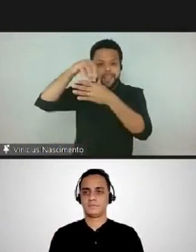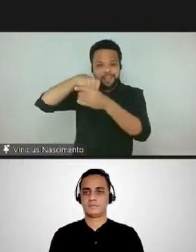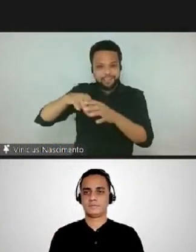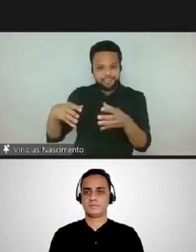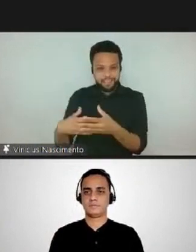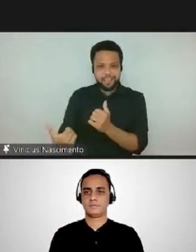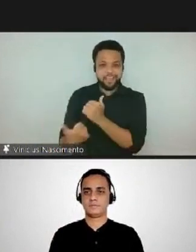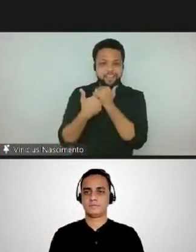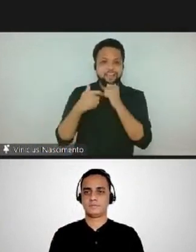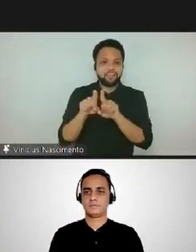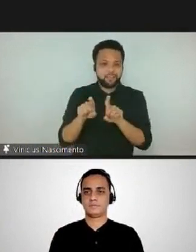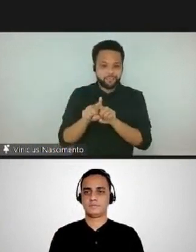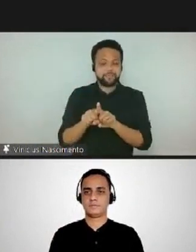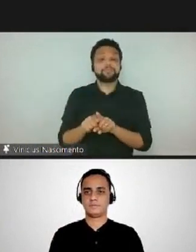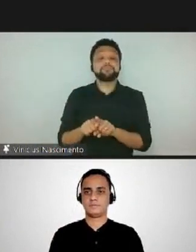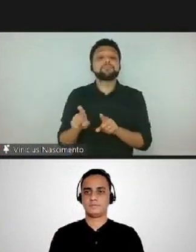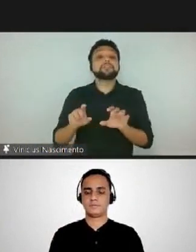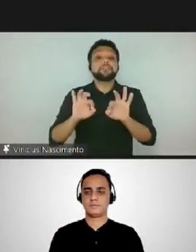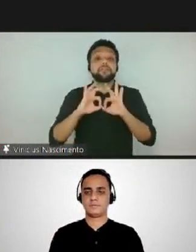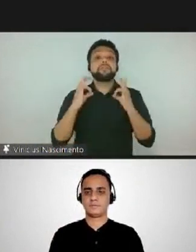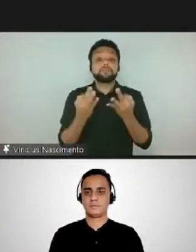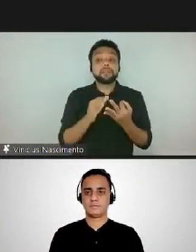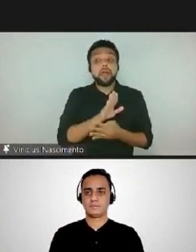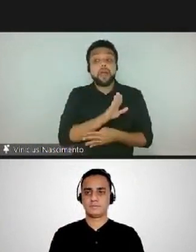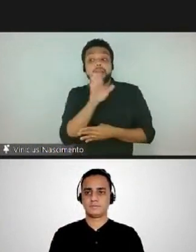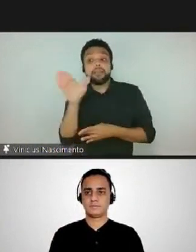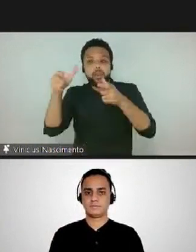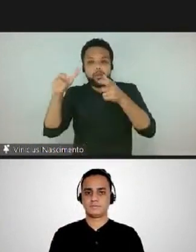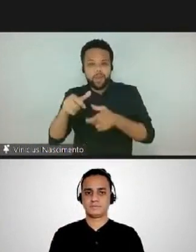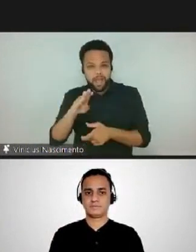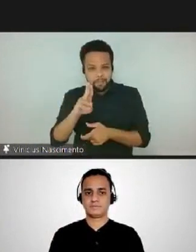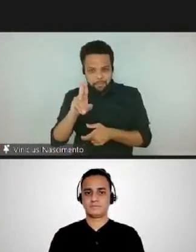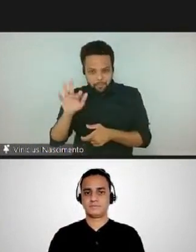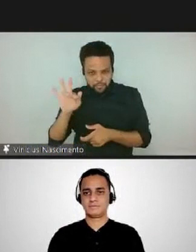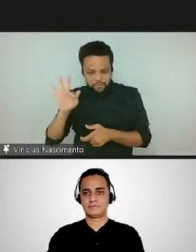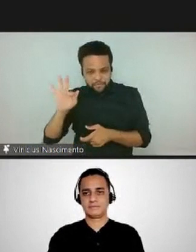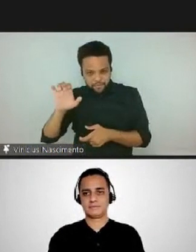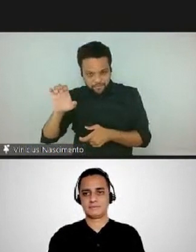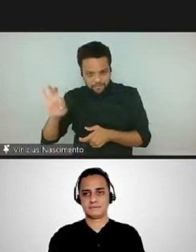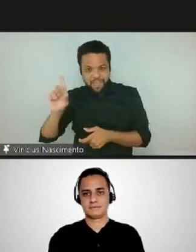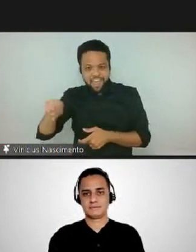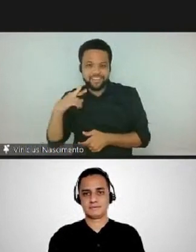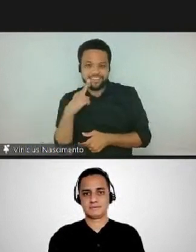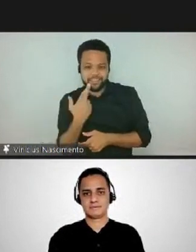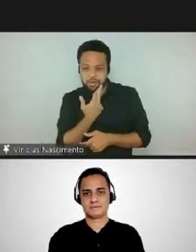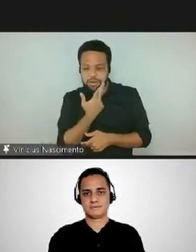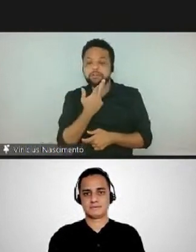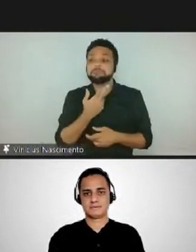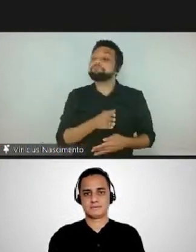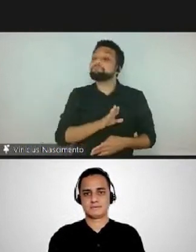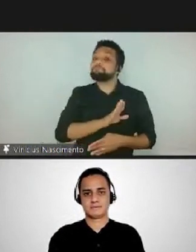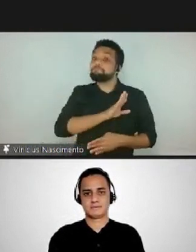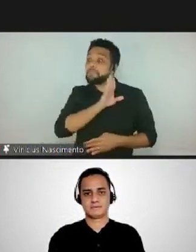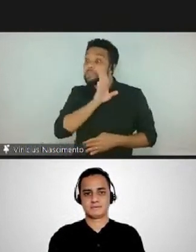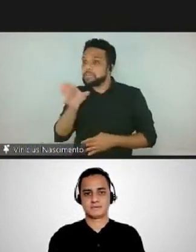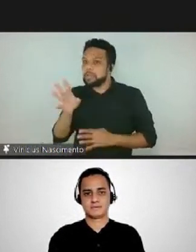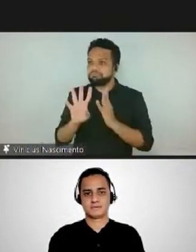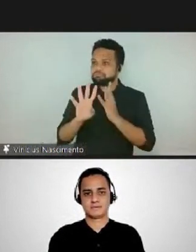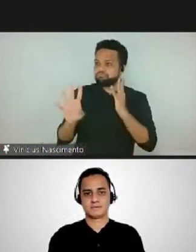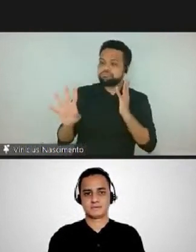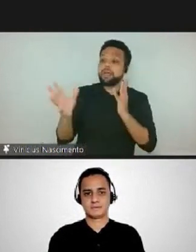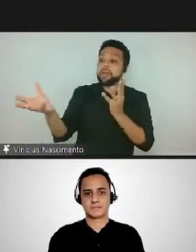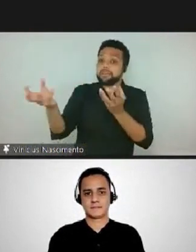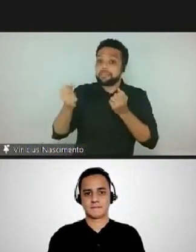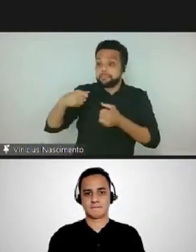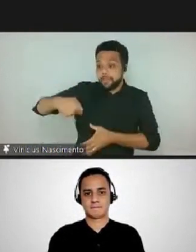as famílias iam até esse buffet receber essa cesta básica, recebiam esse kit, mas nem todas as